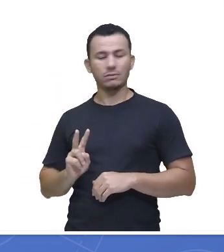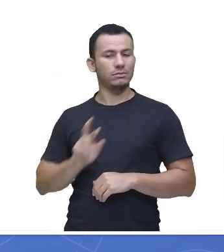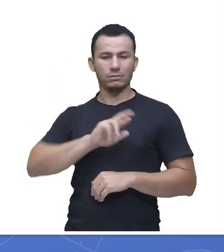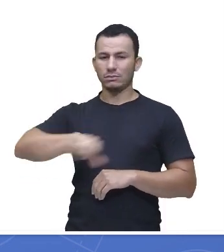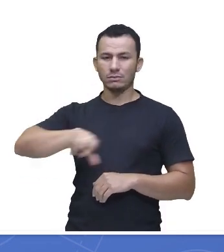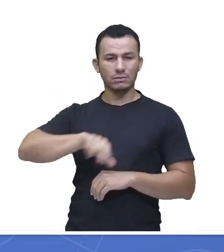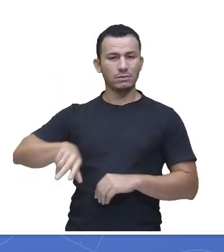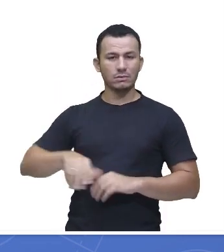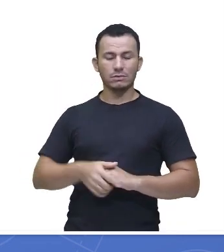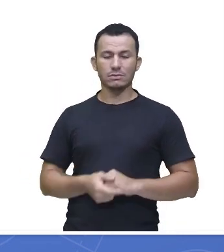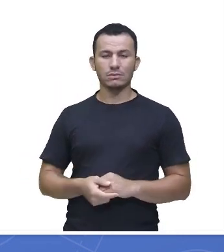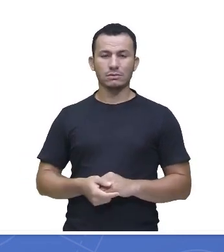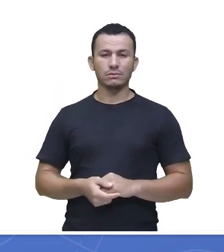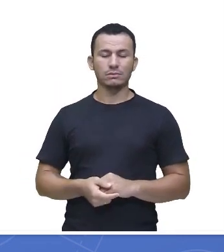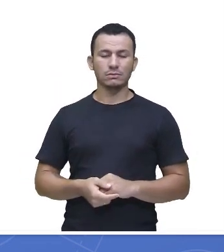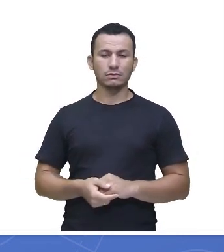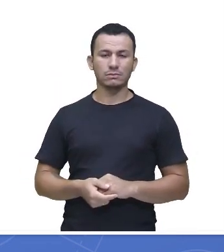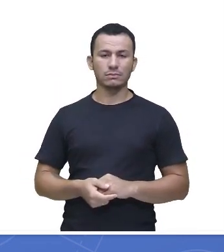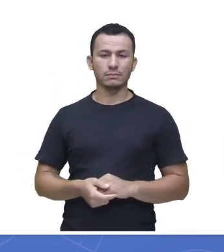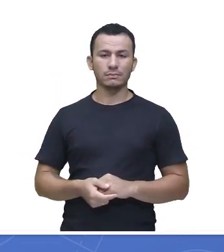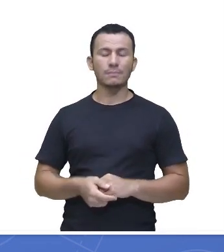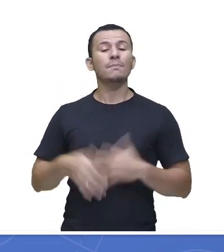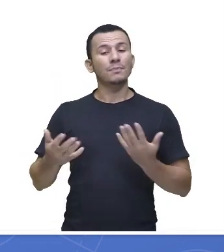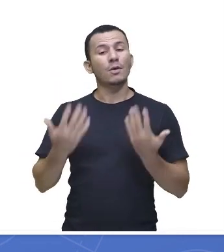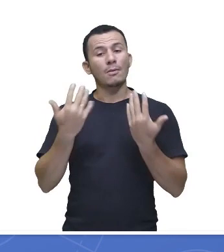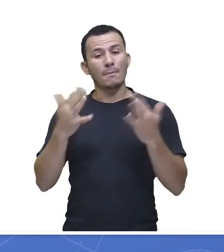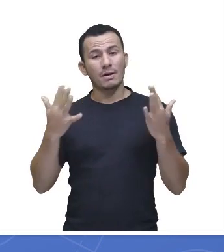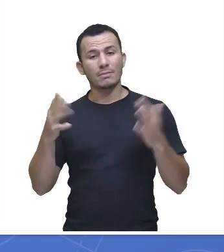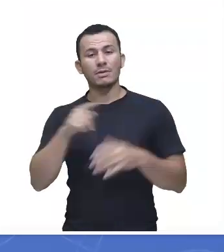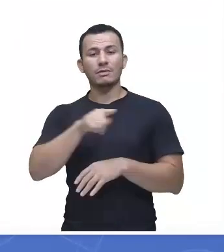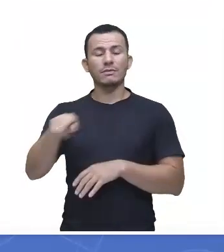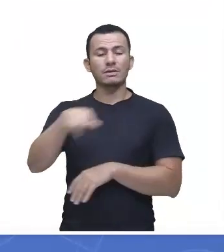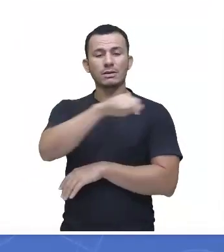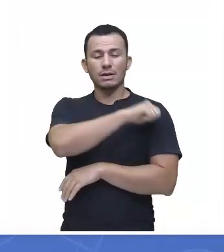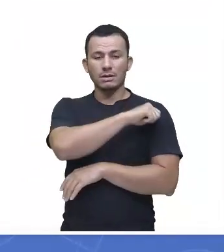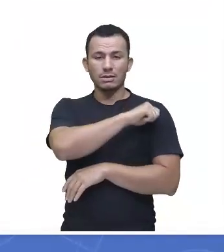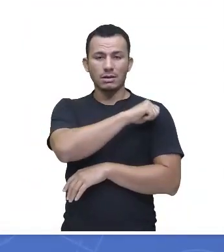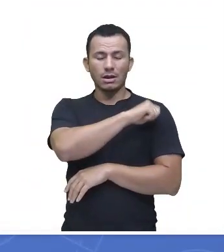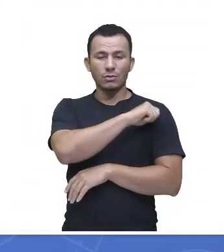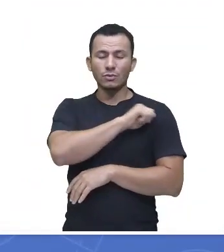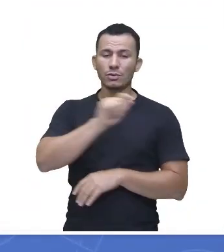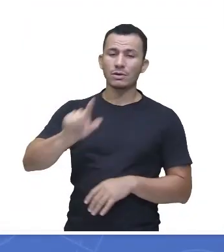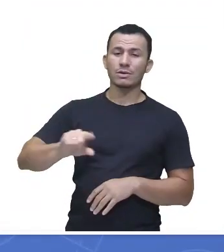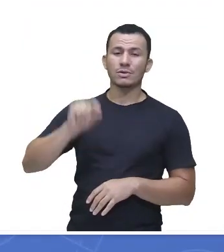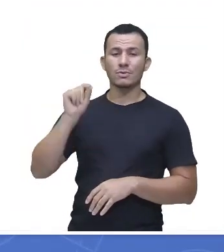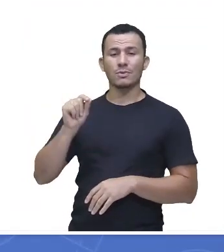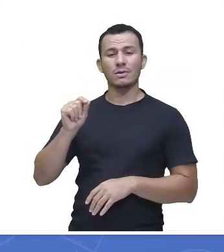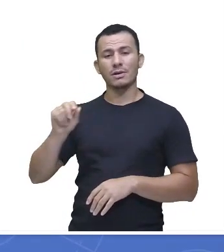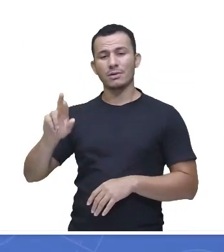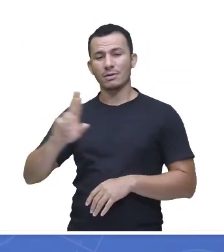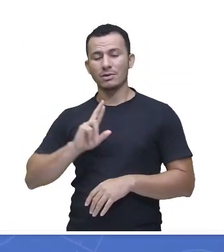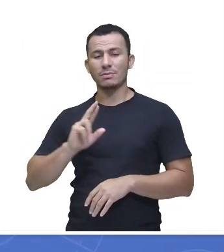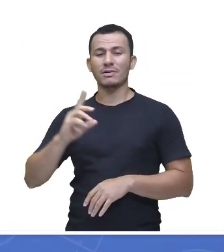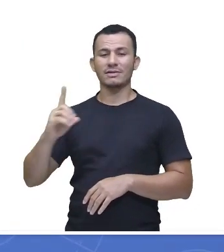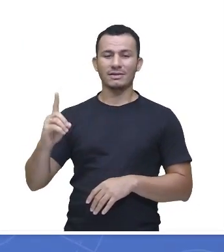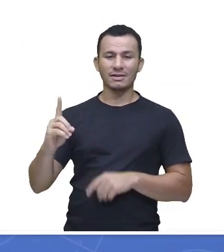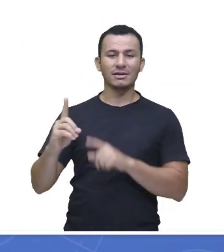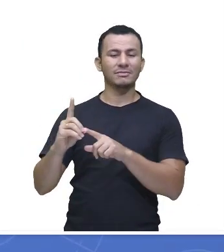não é exatamente ele o foco. Então, já vou parabenizar os nossos queridos que assinalaram a alternativa